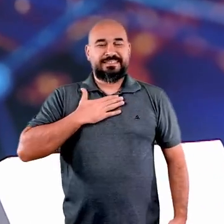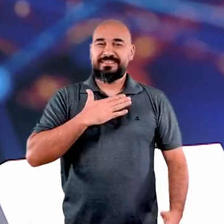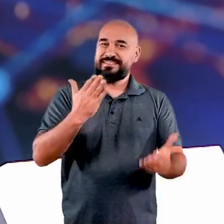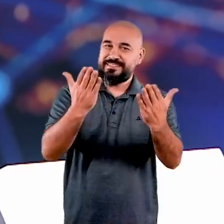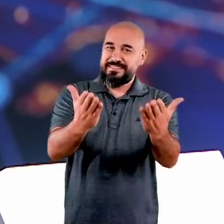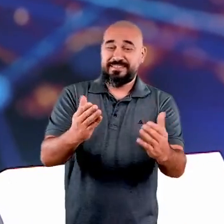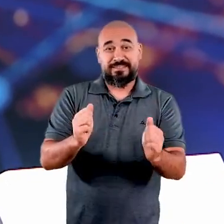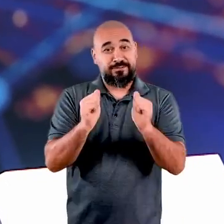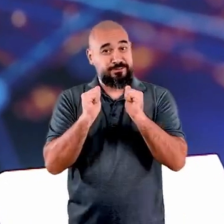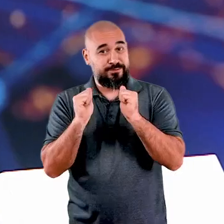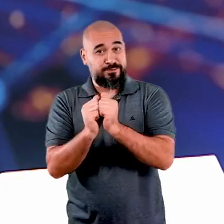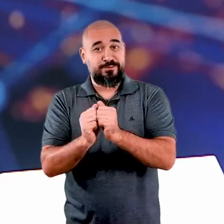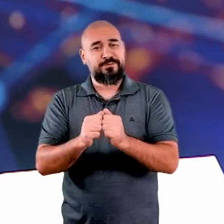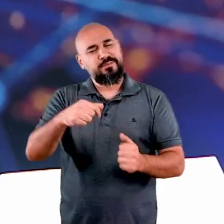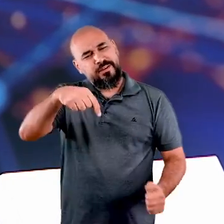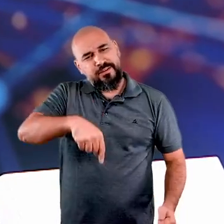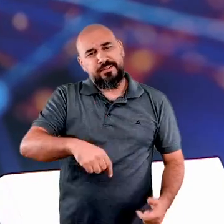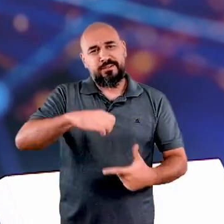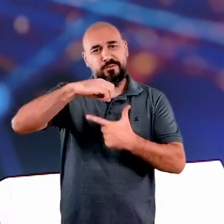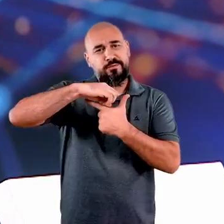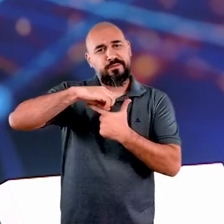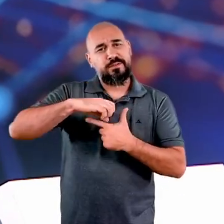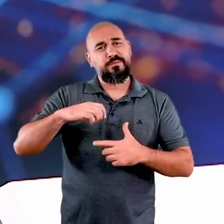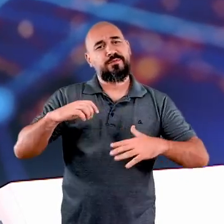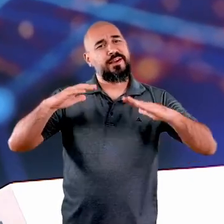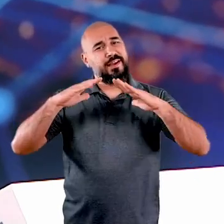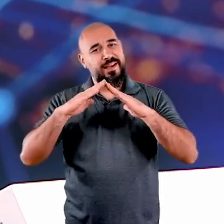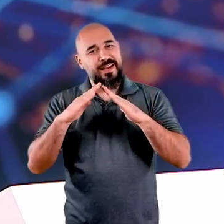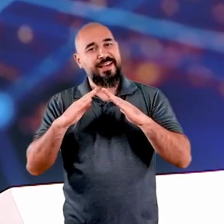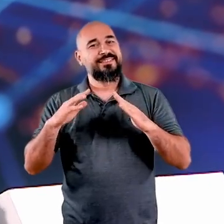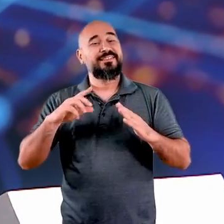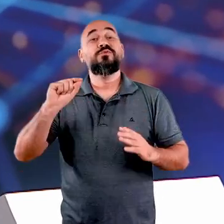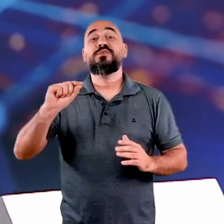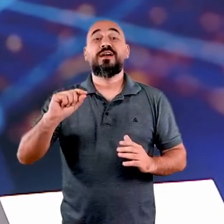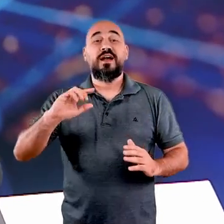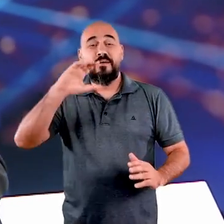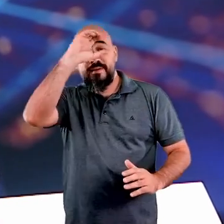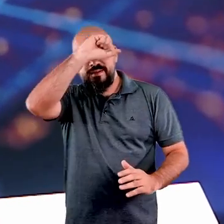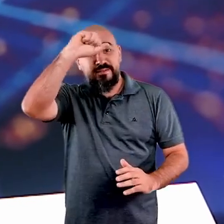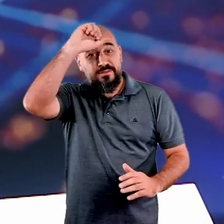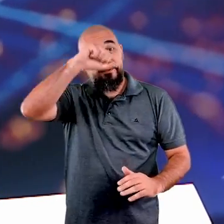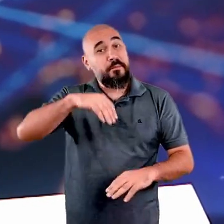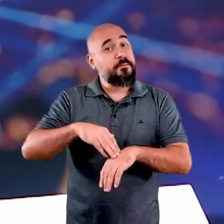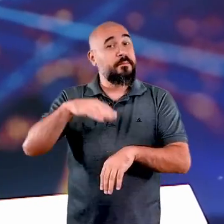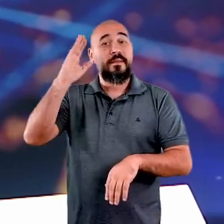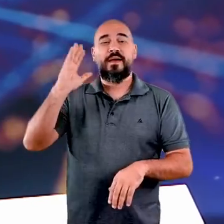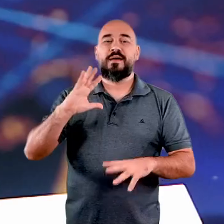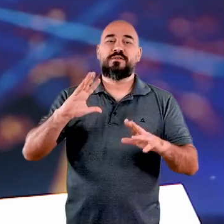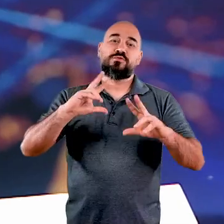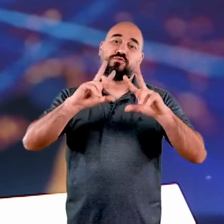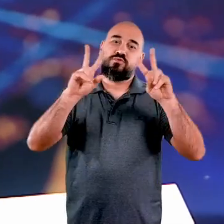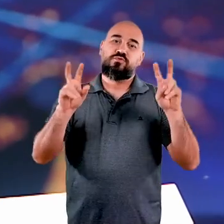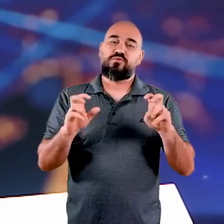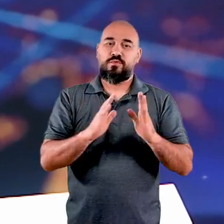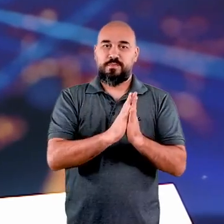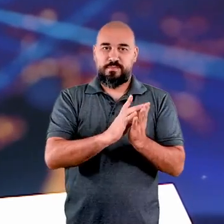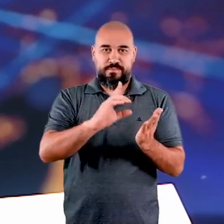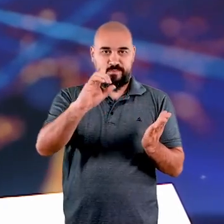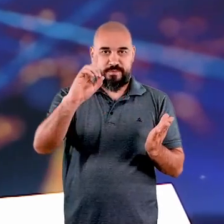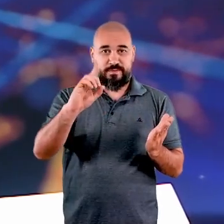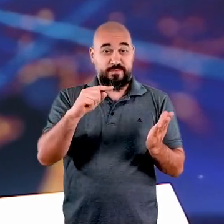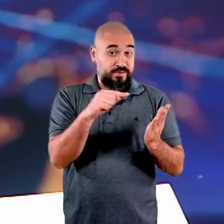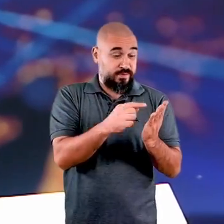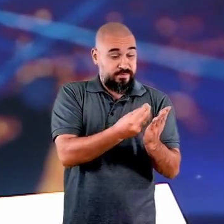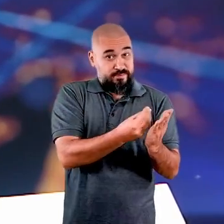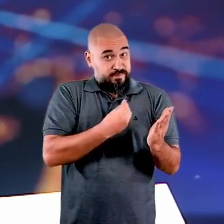nossa casa, onde estamos sempre aprendendo mais sobre a palavra do Senhor. Essa palavra que liberta e que